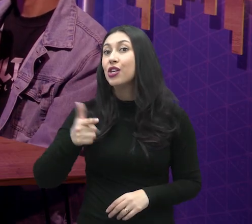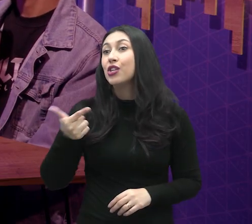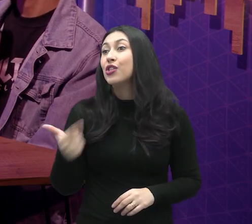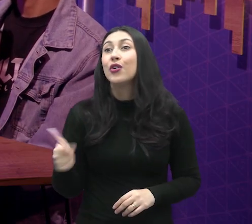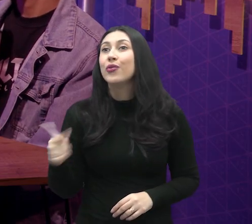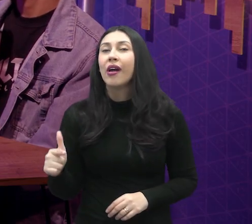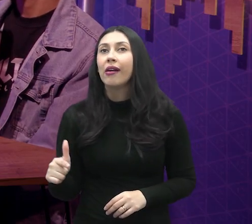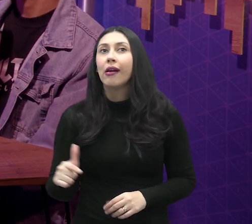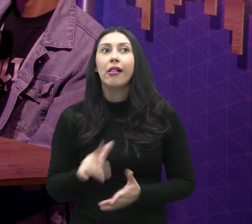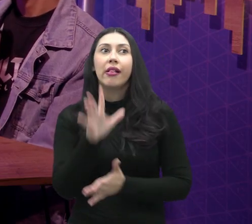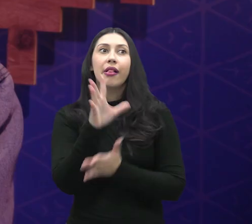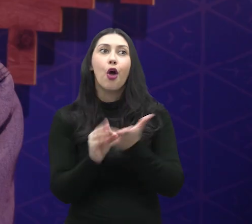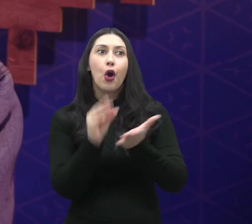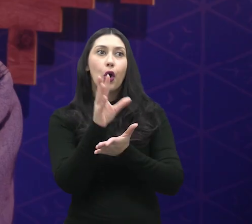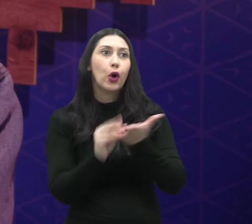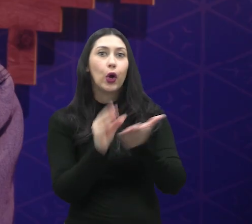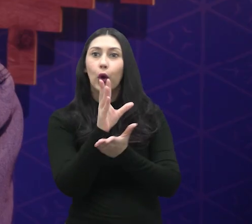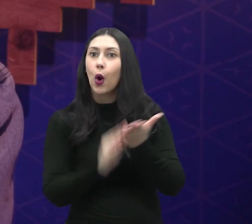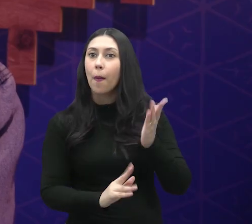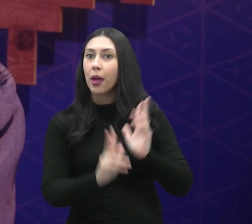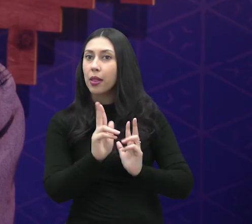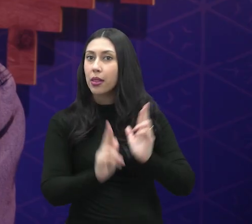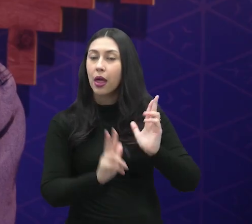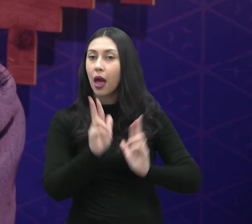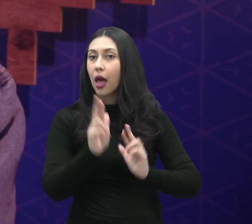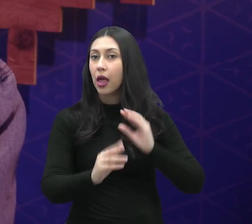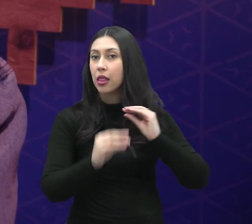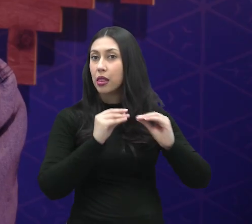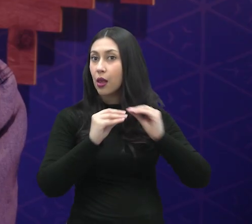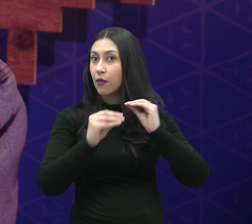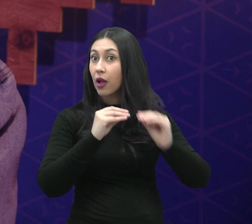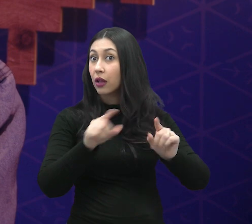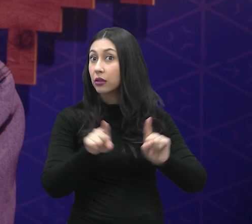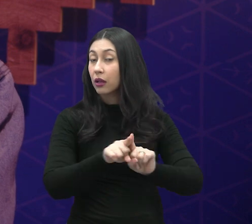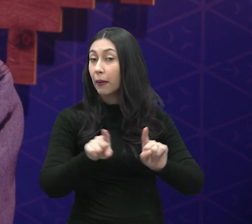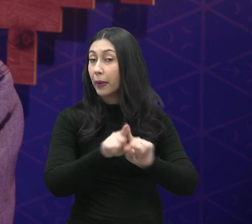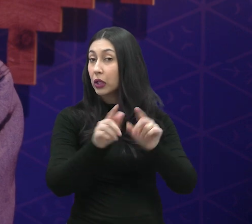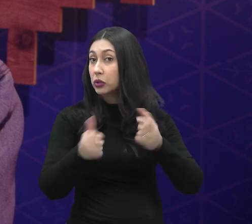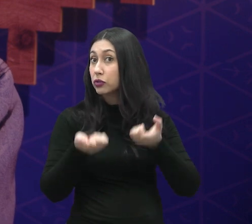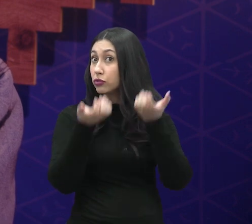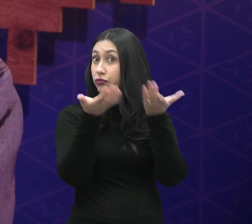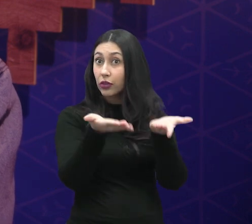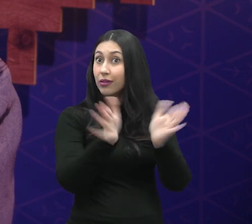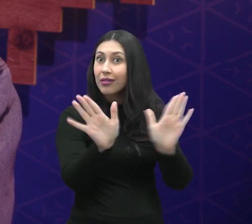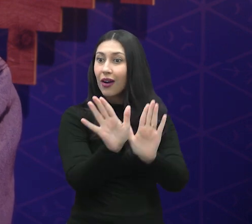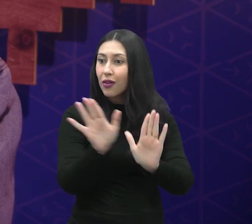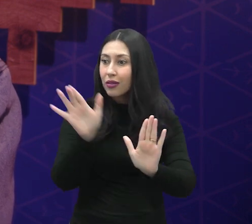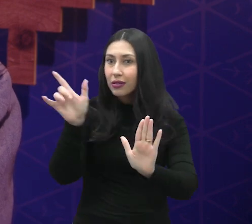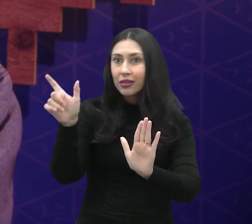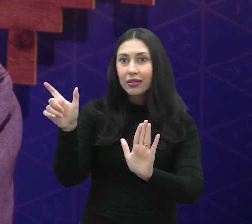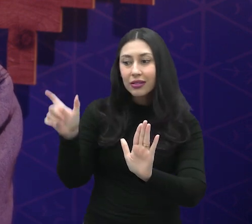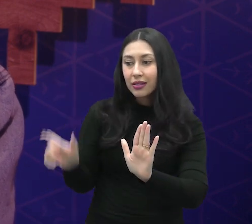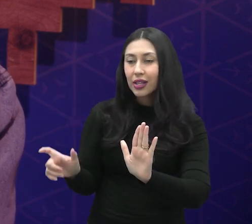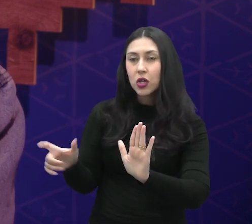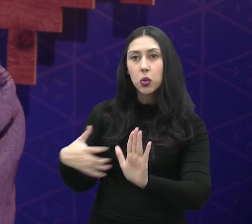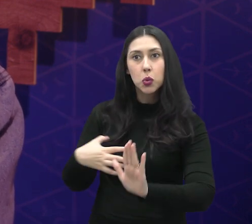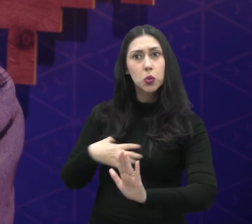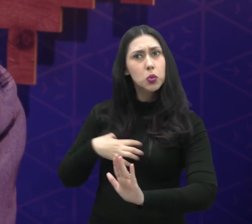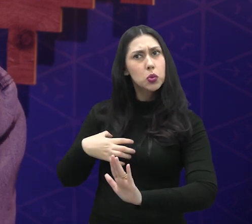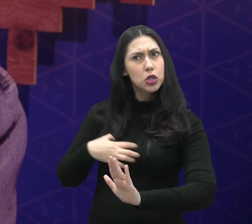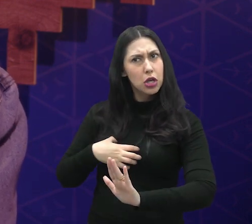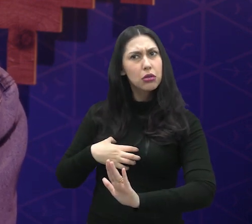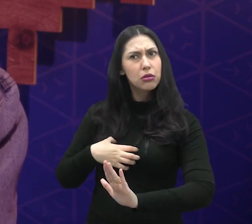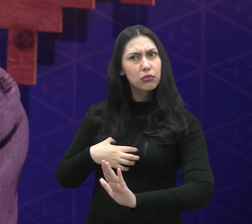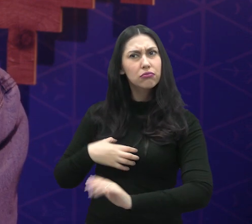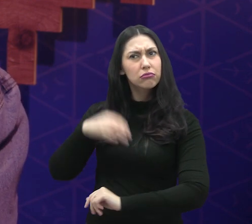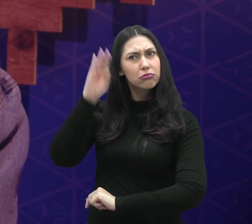referências, assim, de séries ou novelas gringas, assim. Eu acho que ela continua trazendo aquela atmosfera